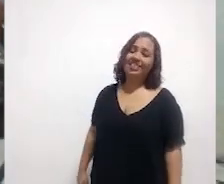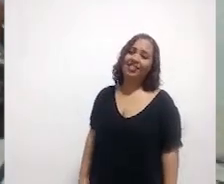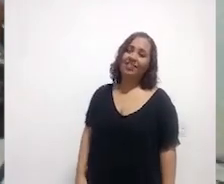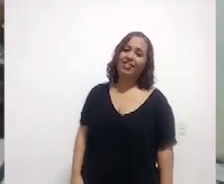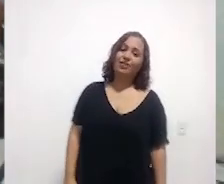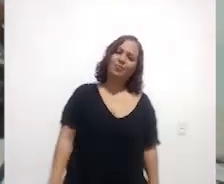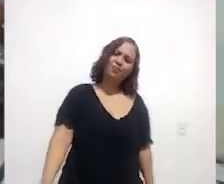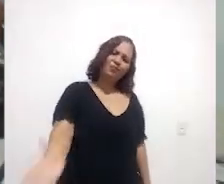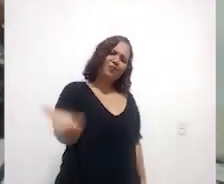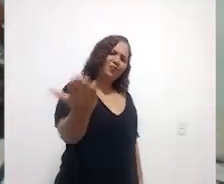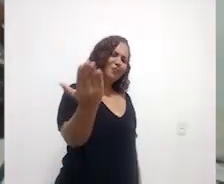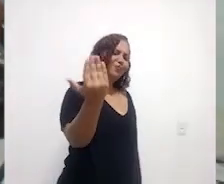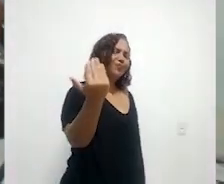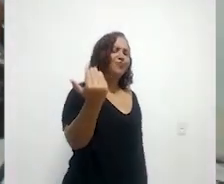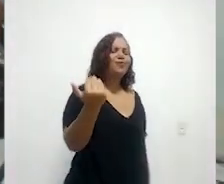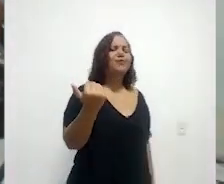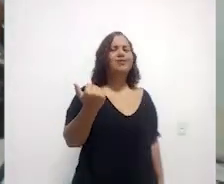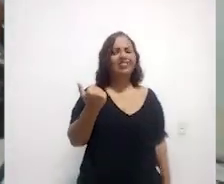Vem,